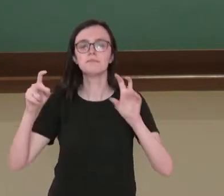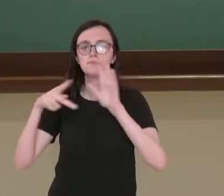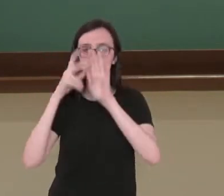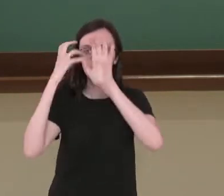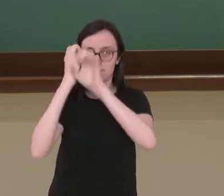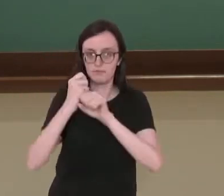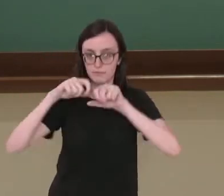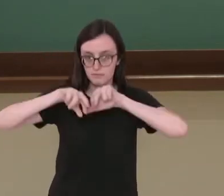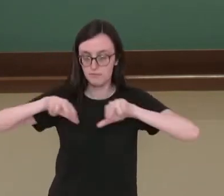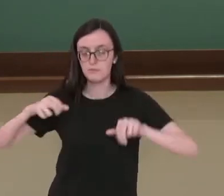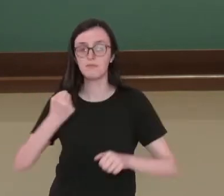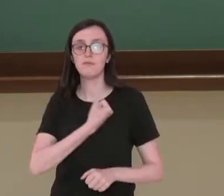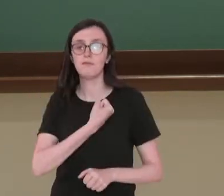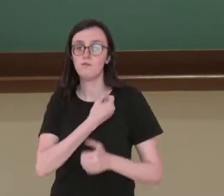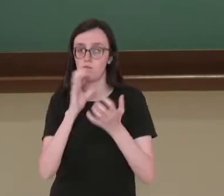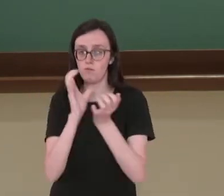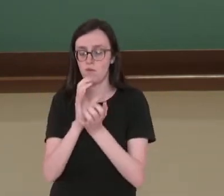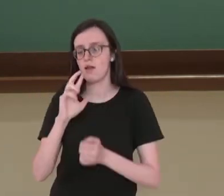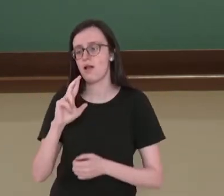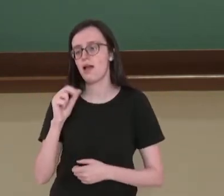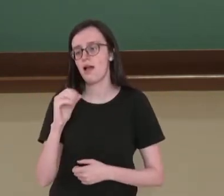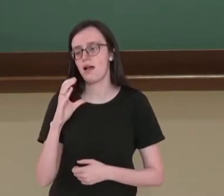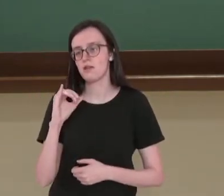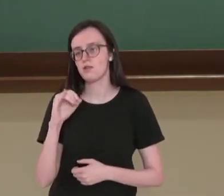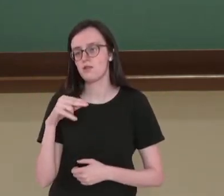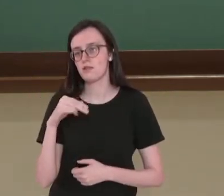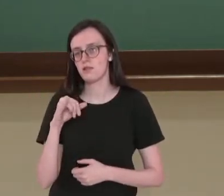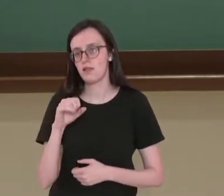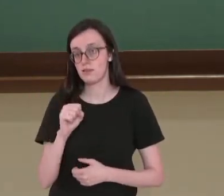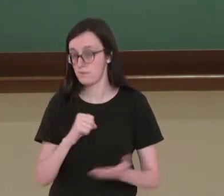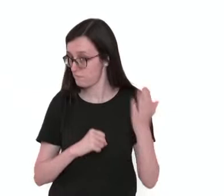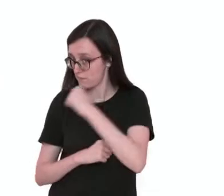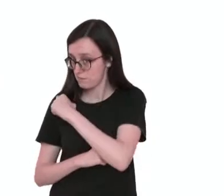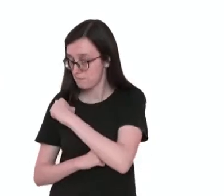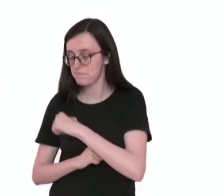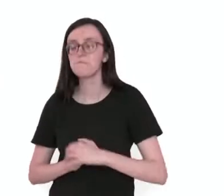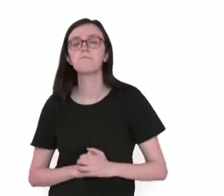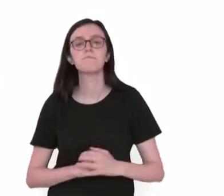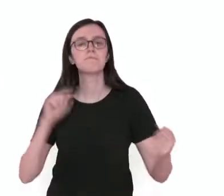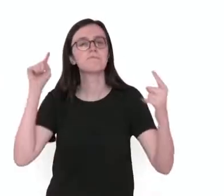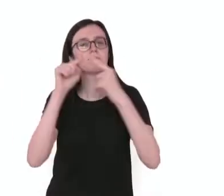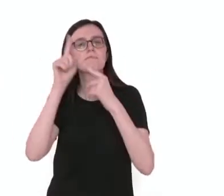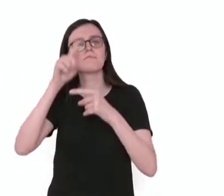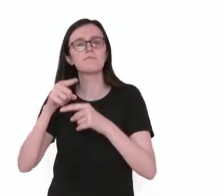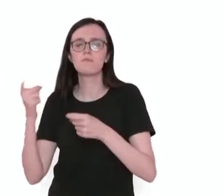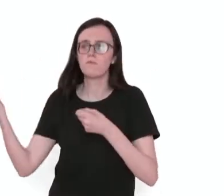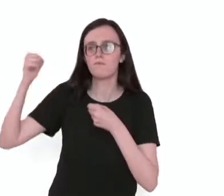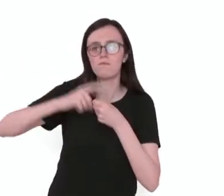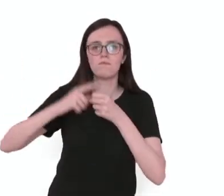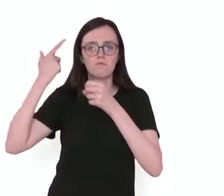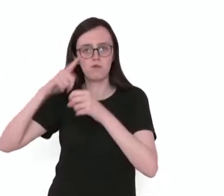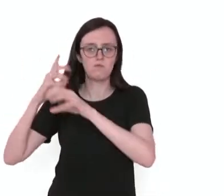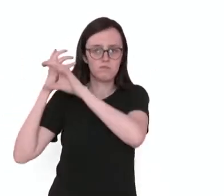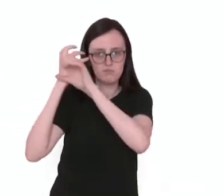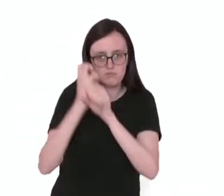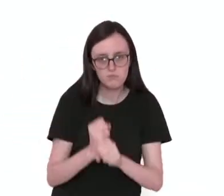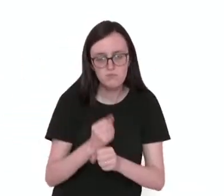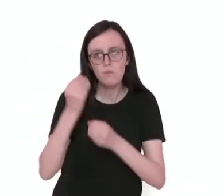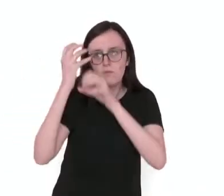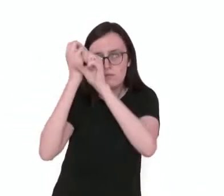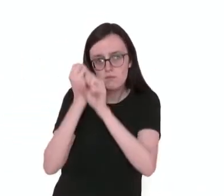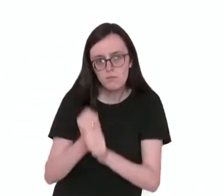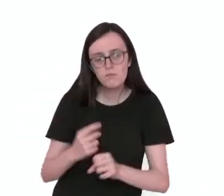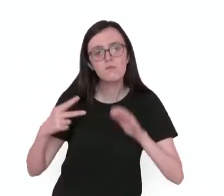com os números racionais. Vamos lá, então? Então, nossos objetivos vai ser retomar as operações matemáticas com os